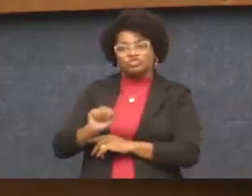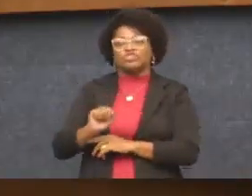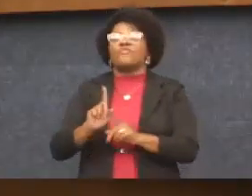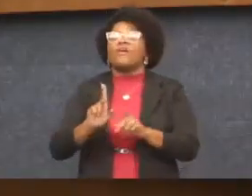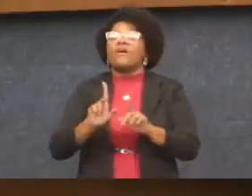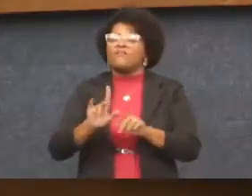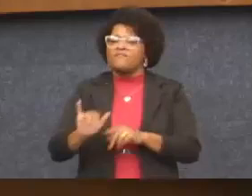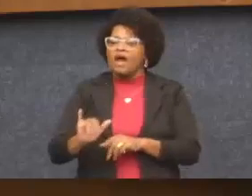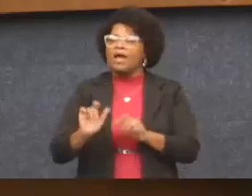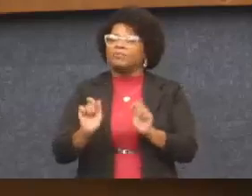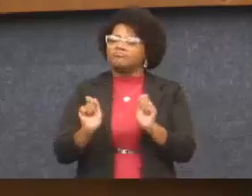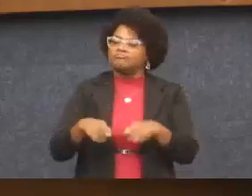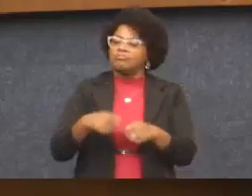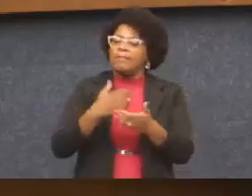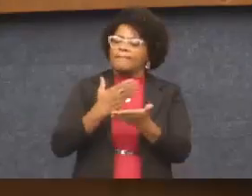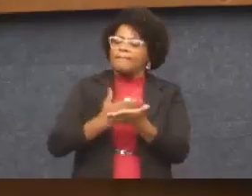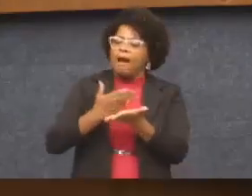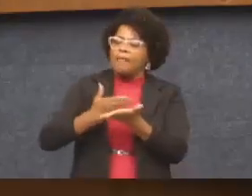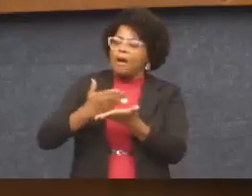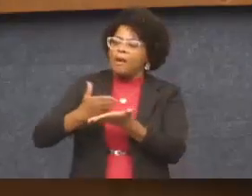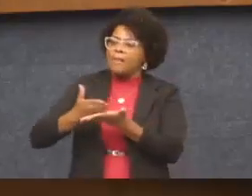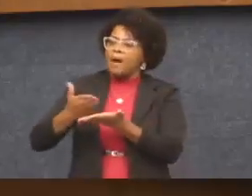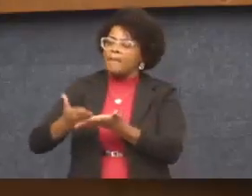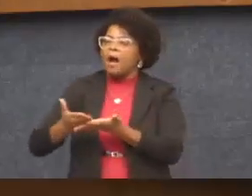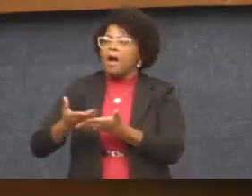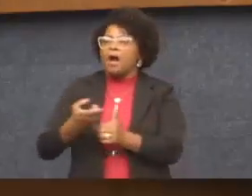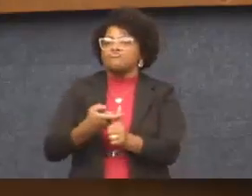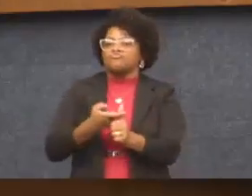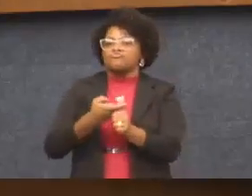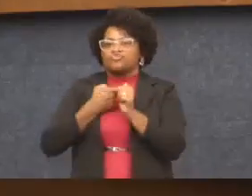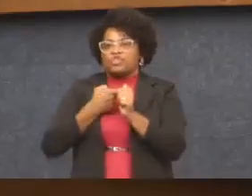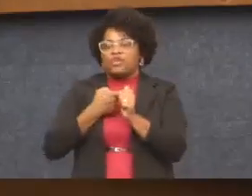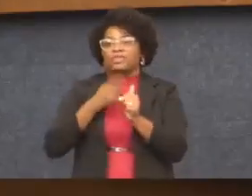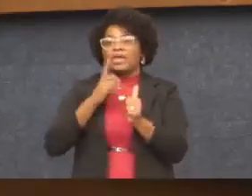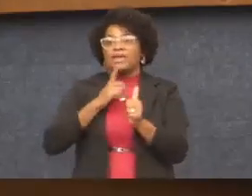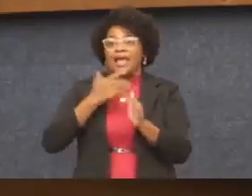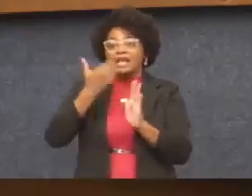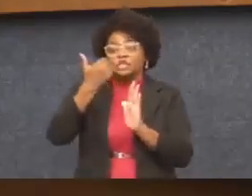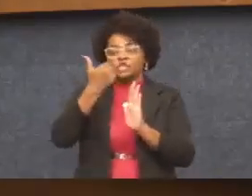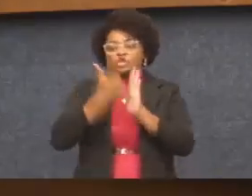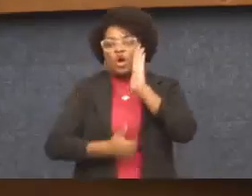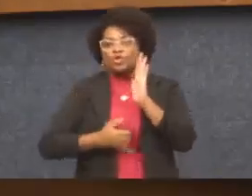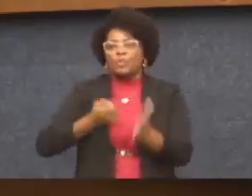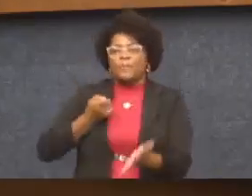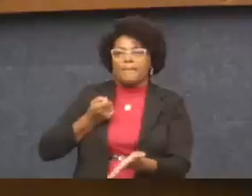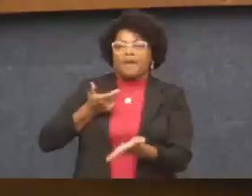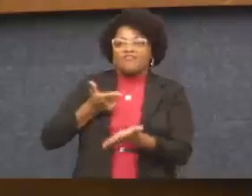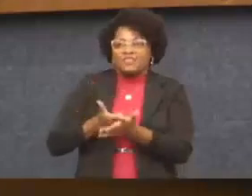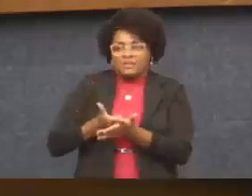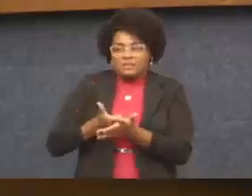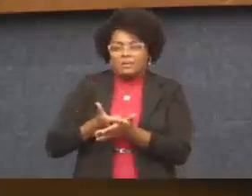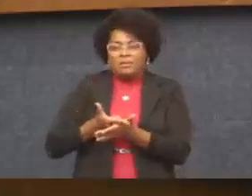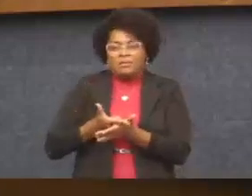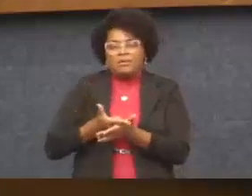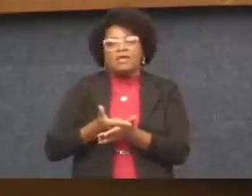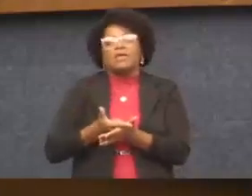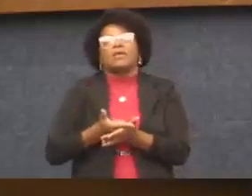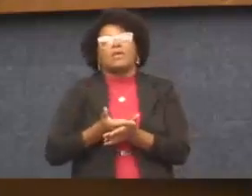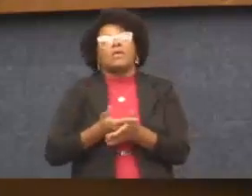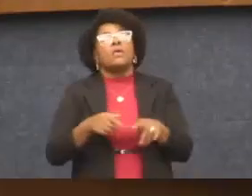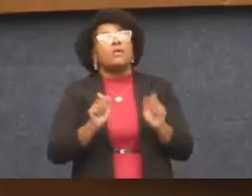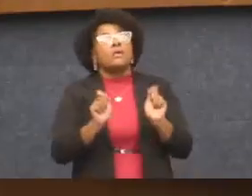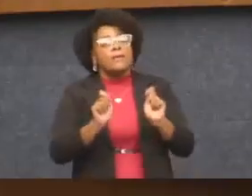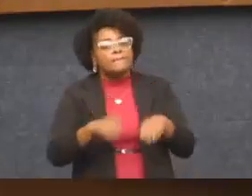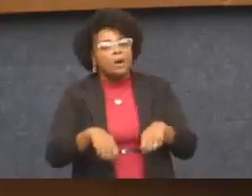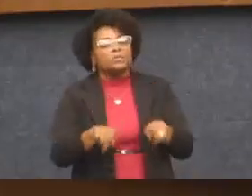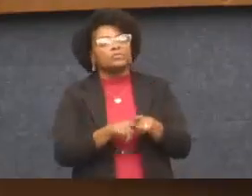os seus débitos, obter desconto para pagamento à vista, enfim. E para a cidade também é importante, porque é um incremento adicional na receita